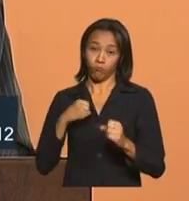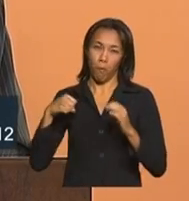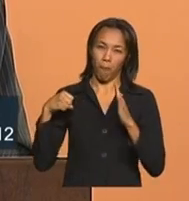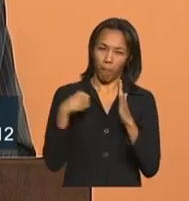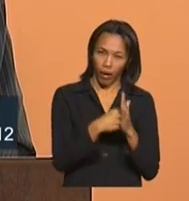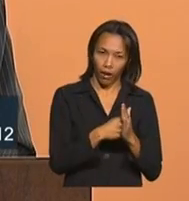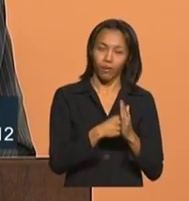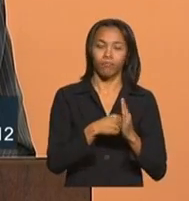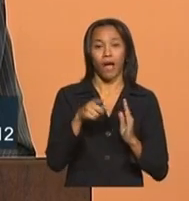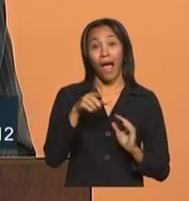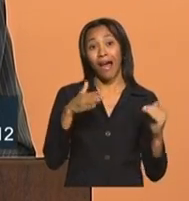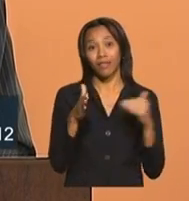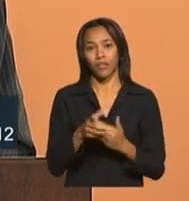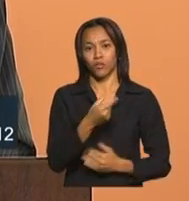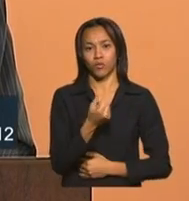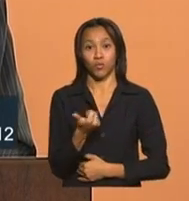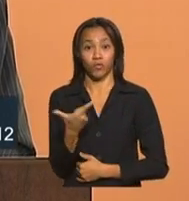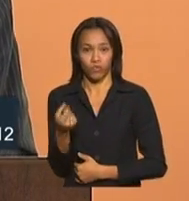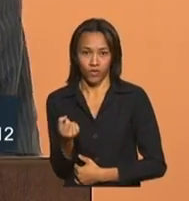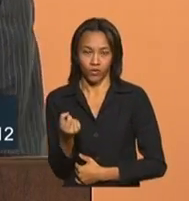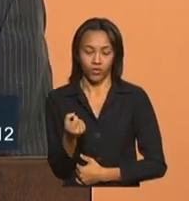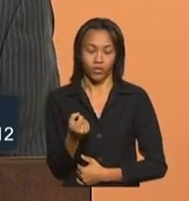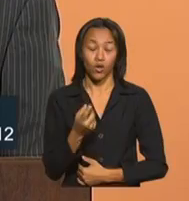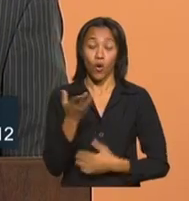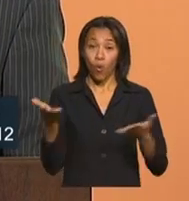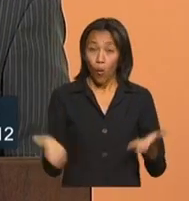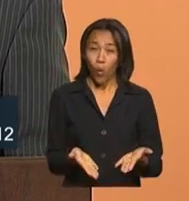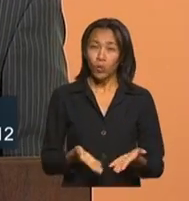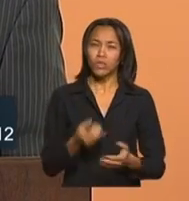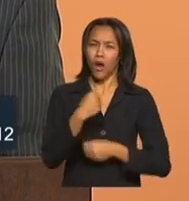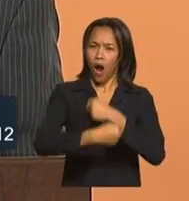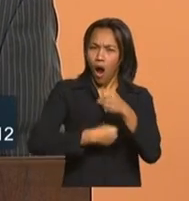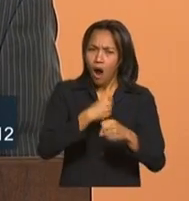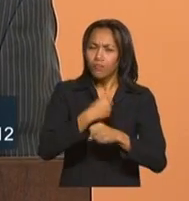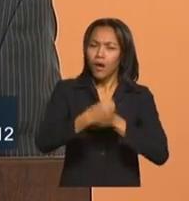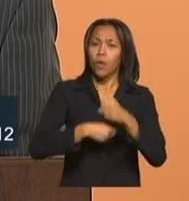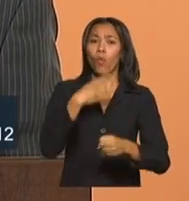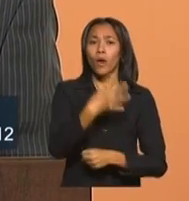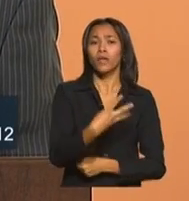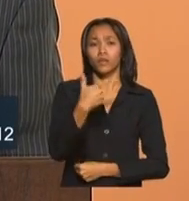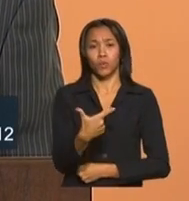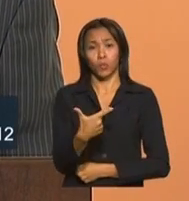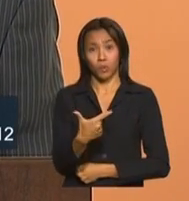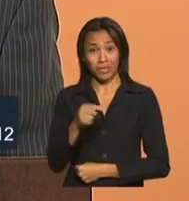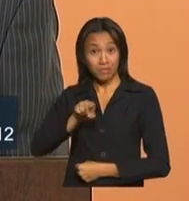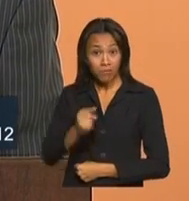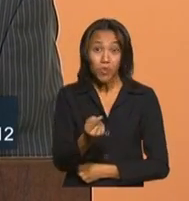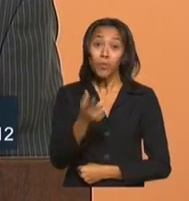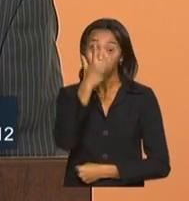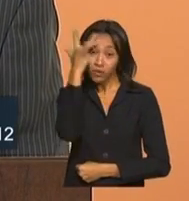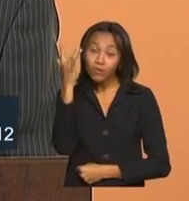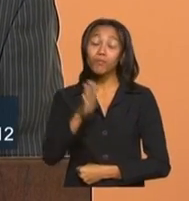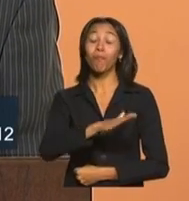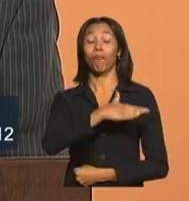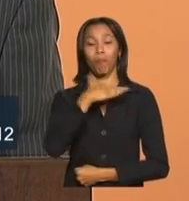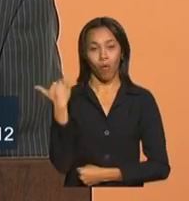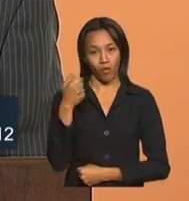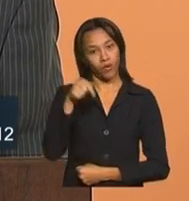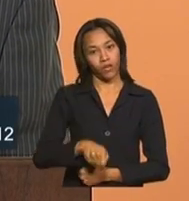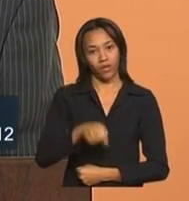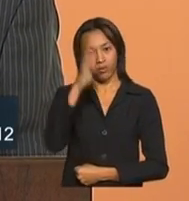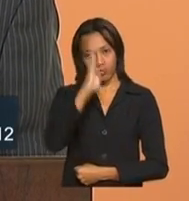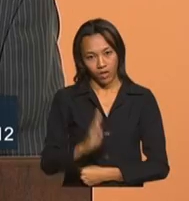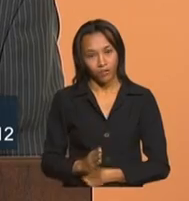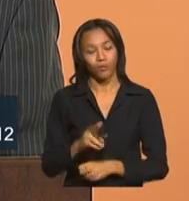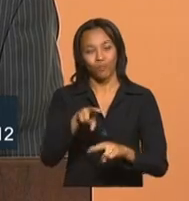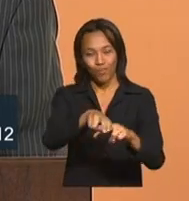até 2020. Hoje, a cada ano, 42 mil pessoas morrem em acidentes em nosso país, em